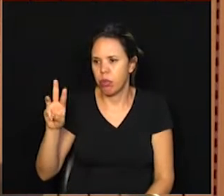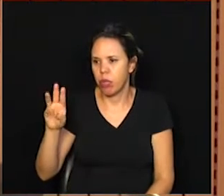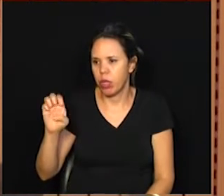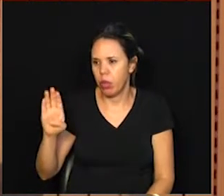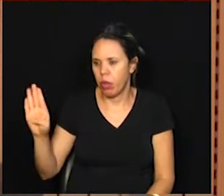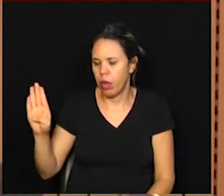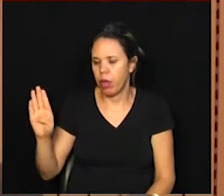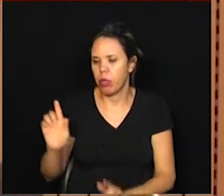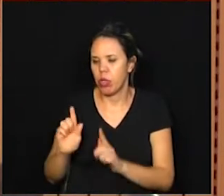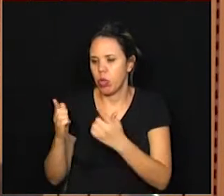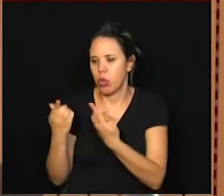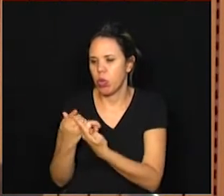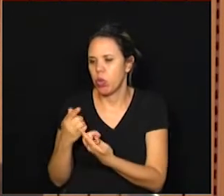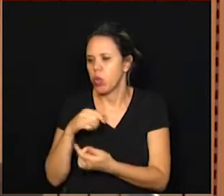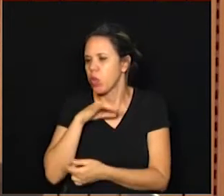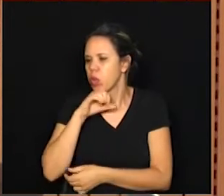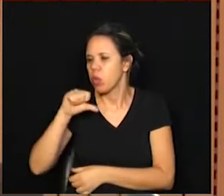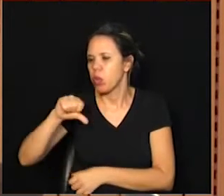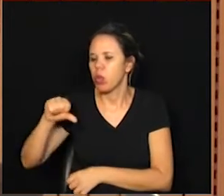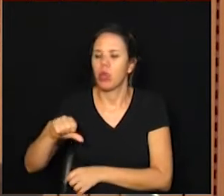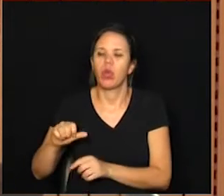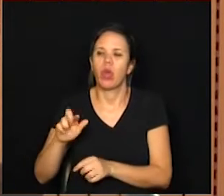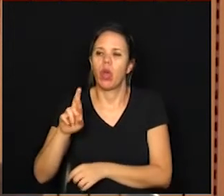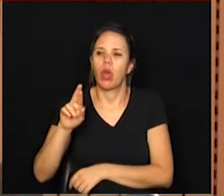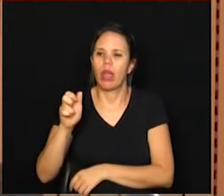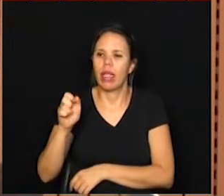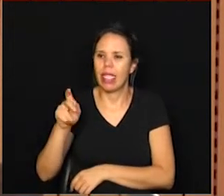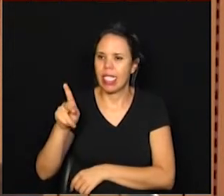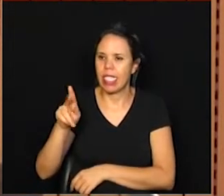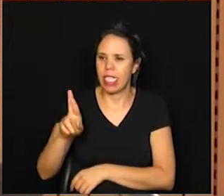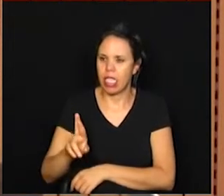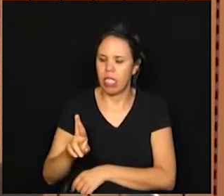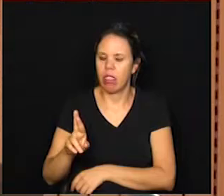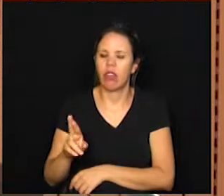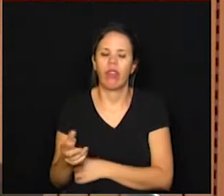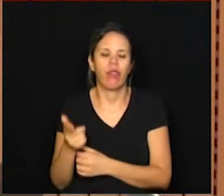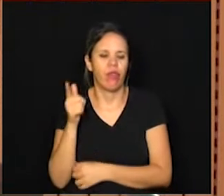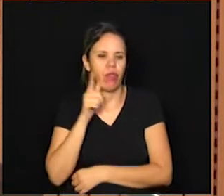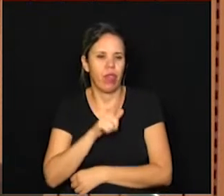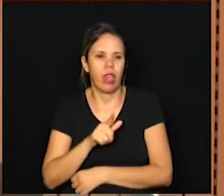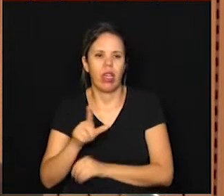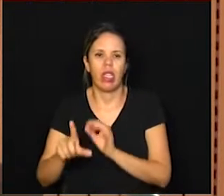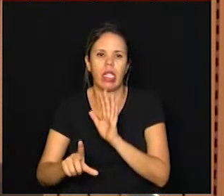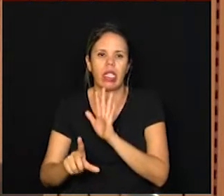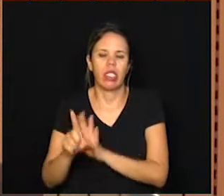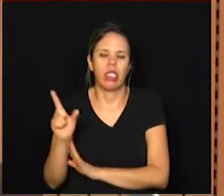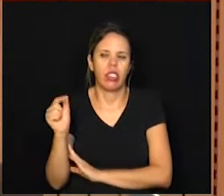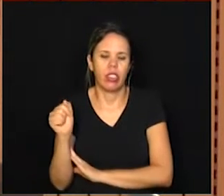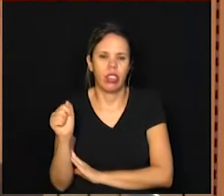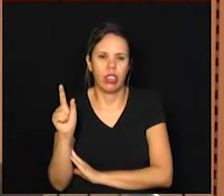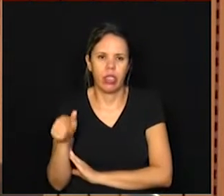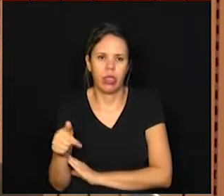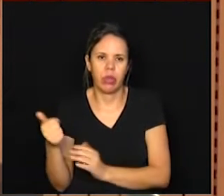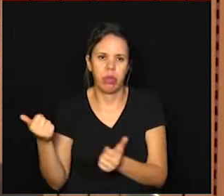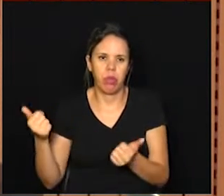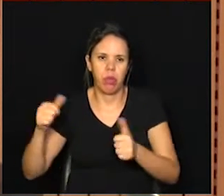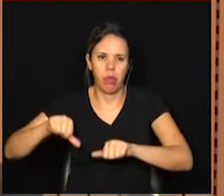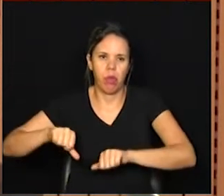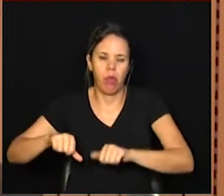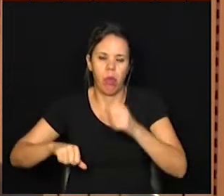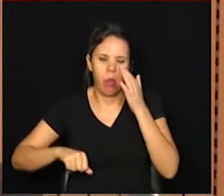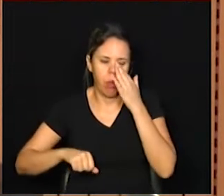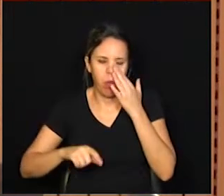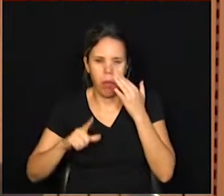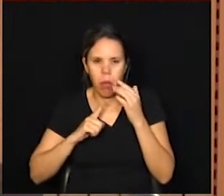mal intencionados, por hackers que vão continuar ganhando dinheiro, isso que é pior.